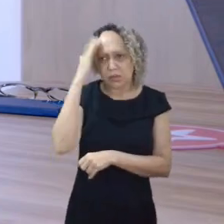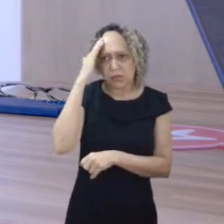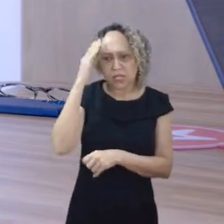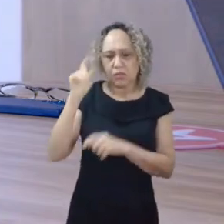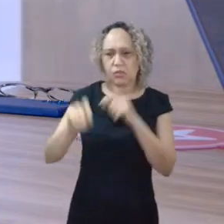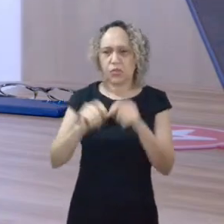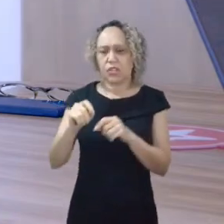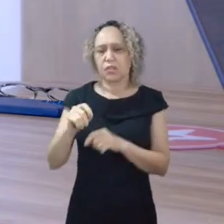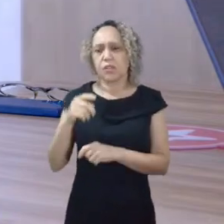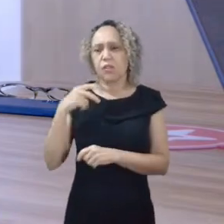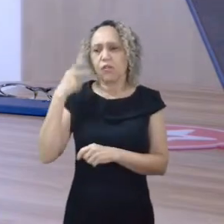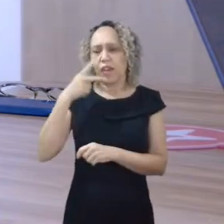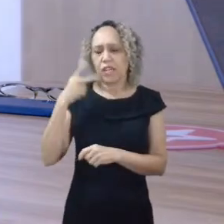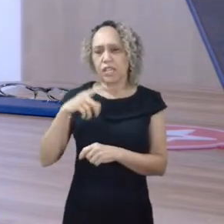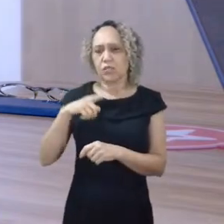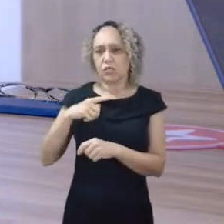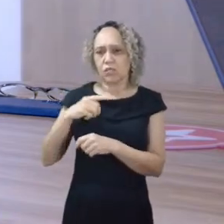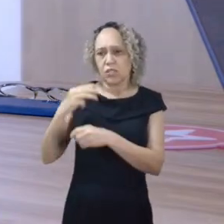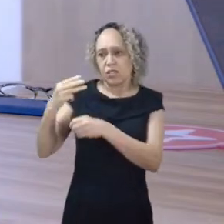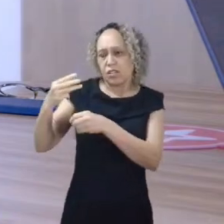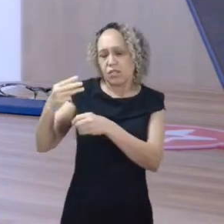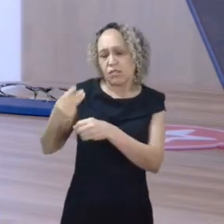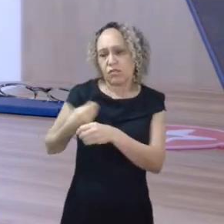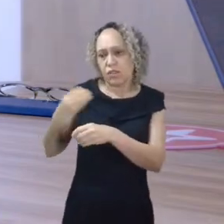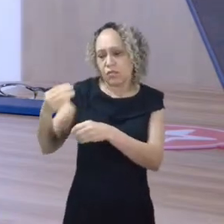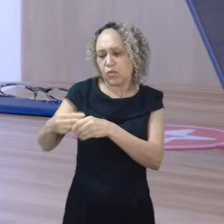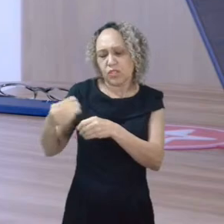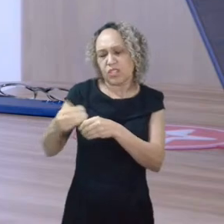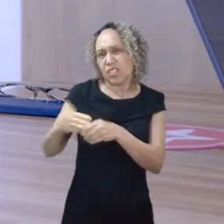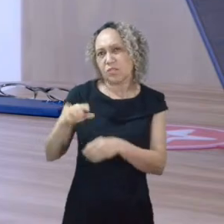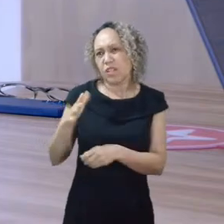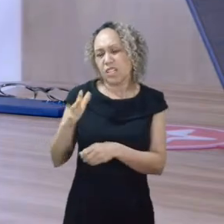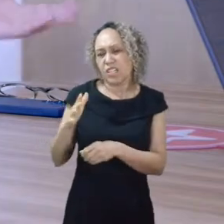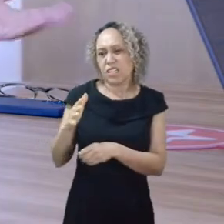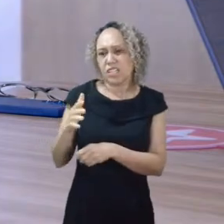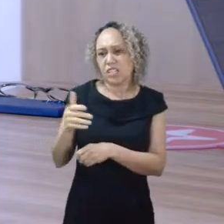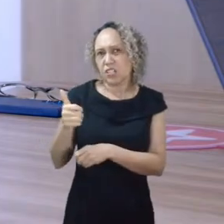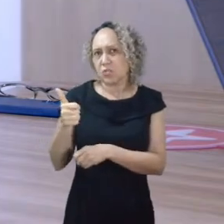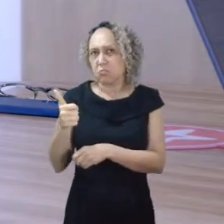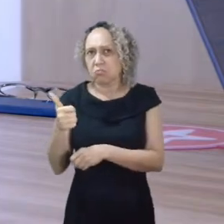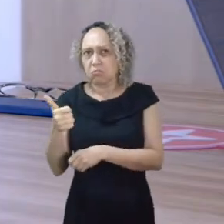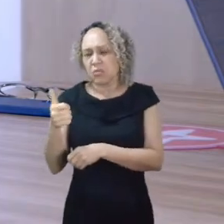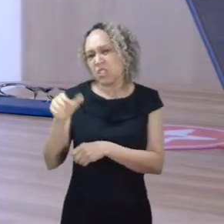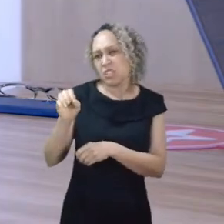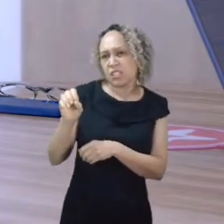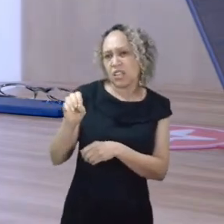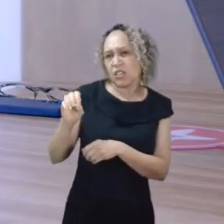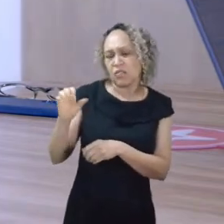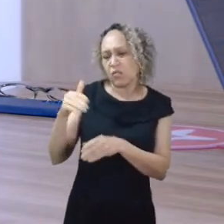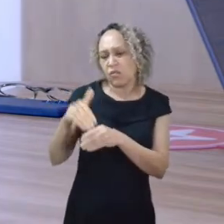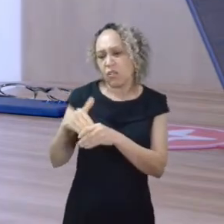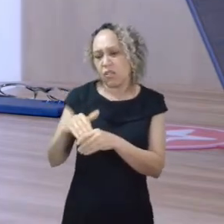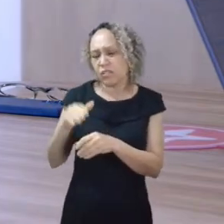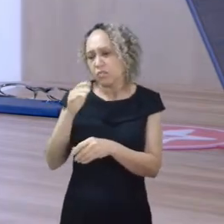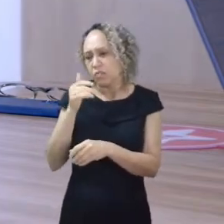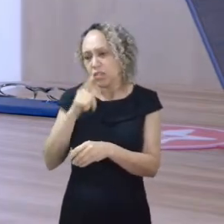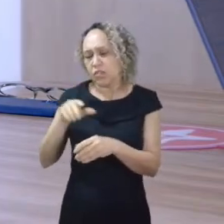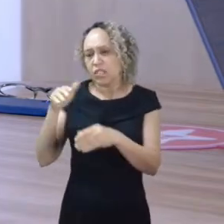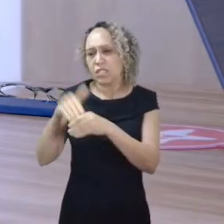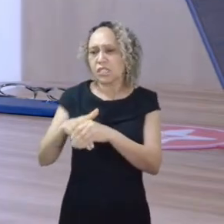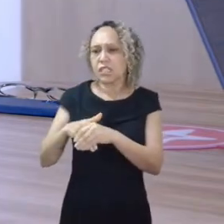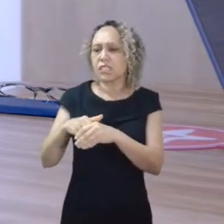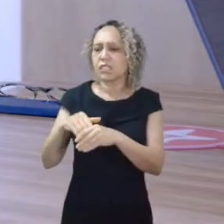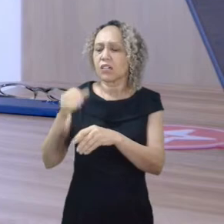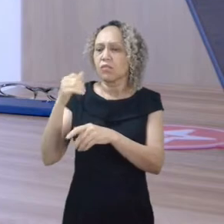poucos votos, 70, 80, 100 votos para se eleger, ele vai focar na internet, vai fazer o contato pessoal, mas a internet é muito importante. E se a plataforma